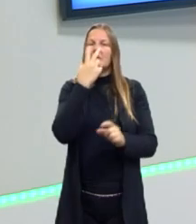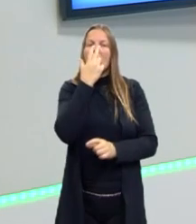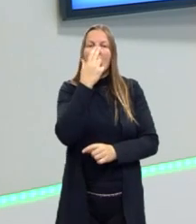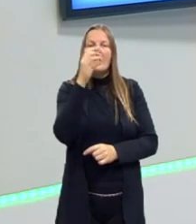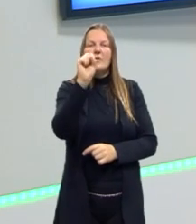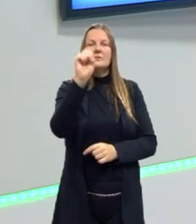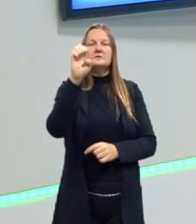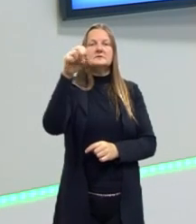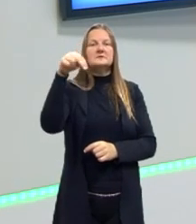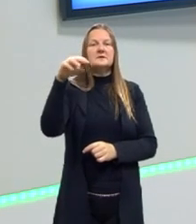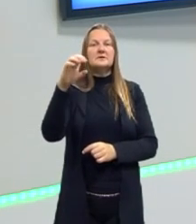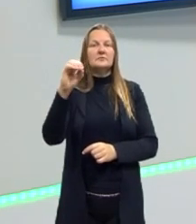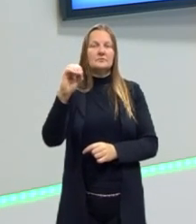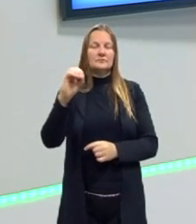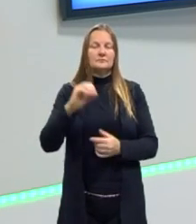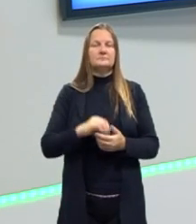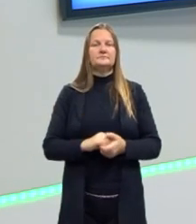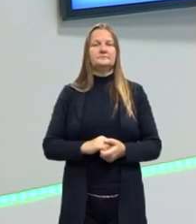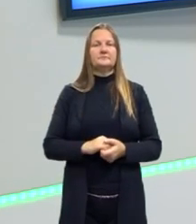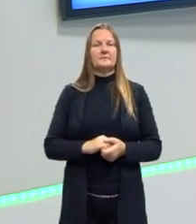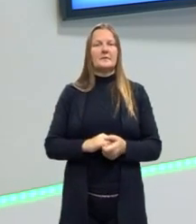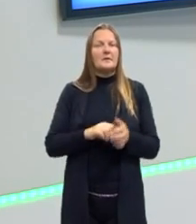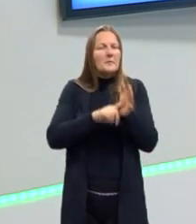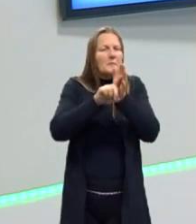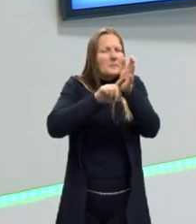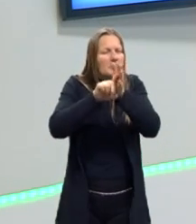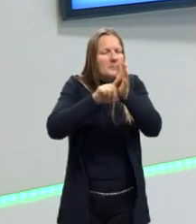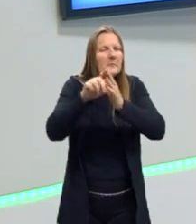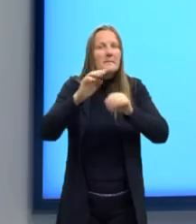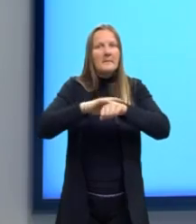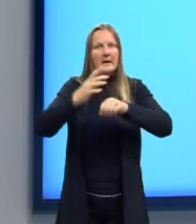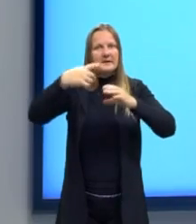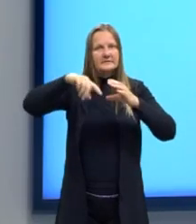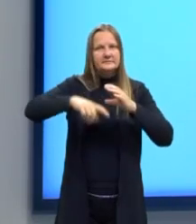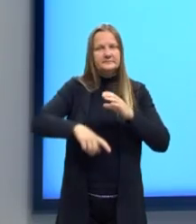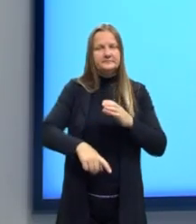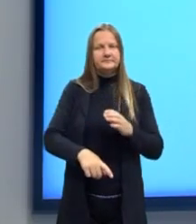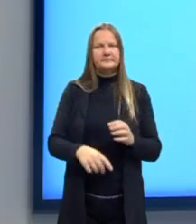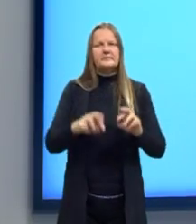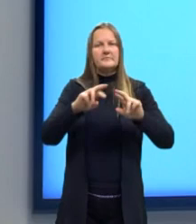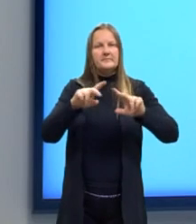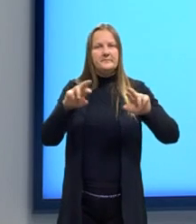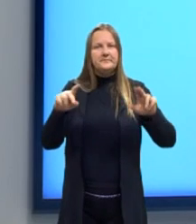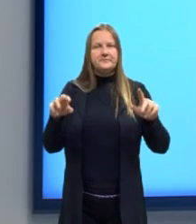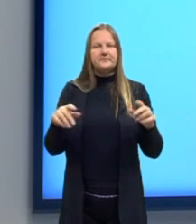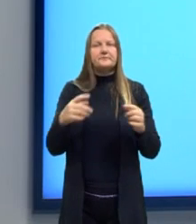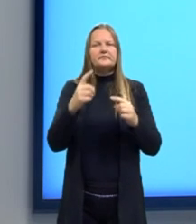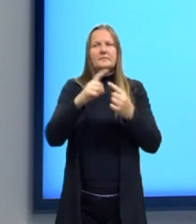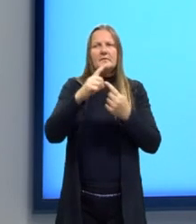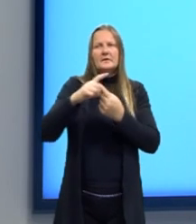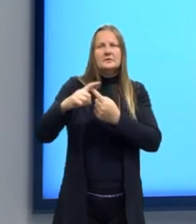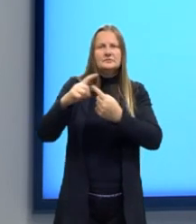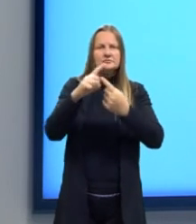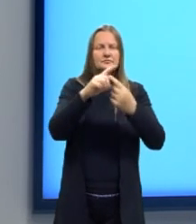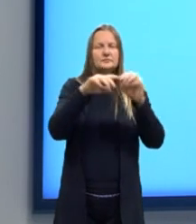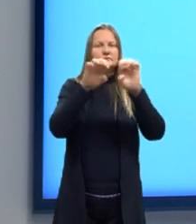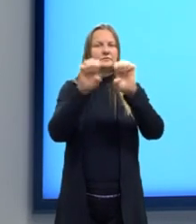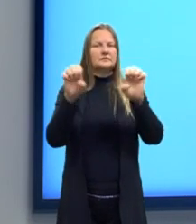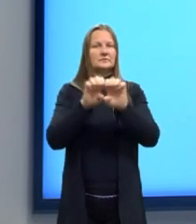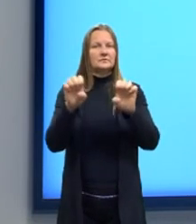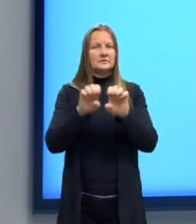Então nós vamos ainda analisar um pouco mais então diferente de outros tipos de equações